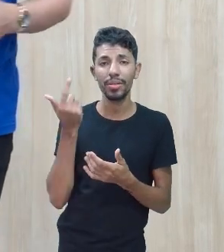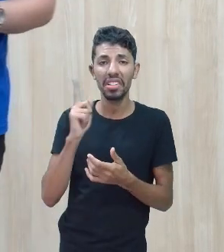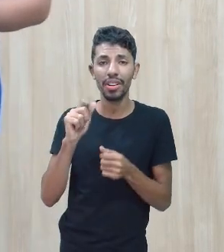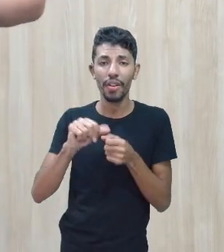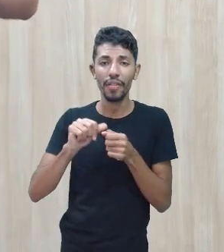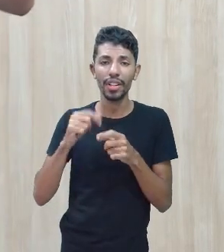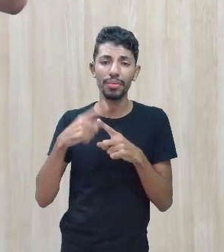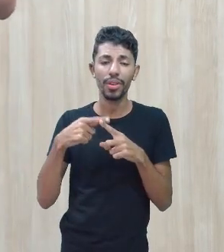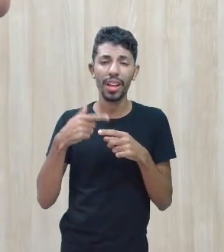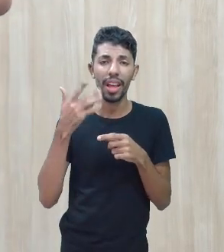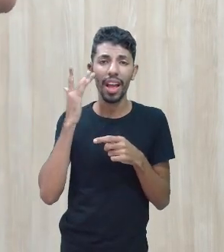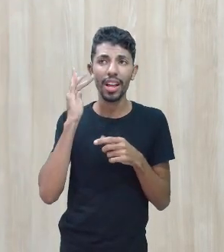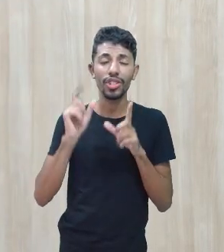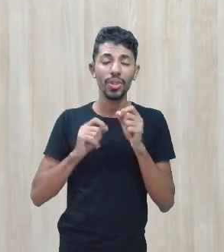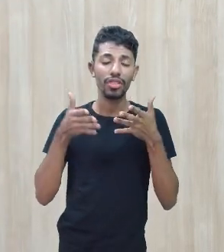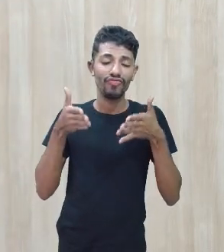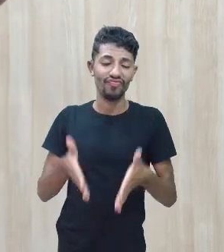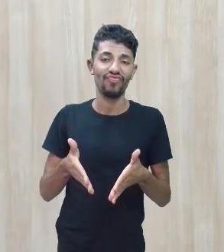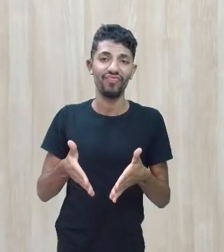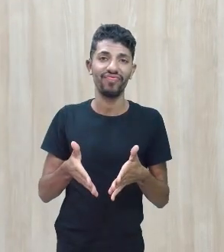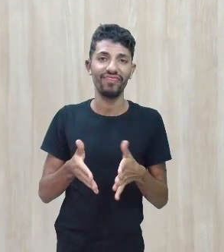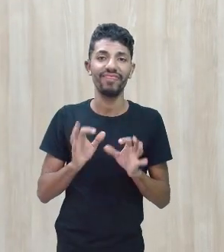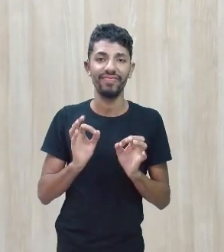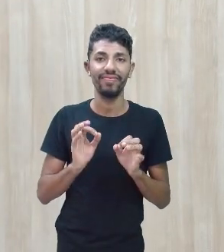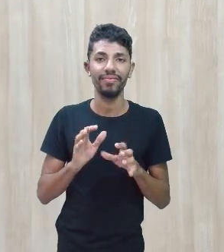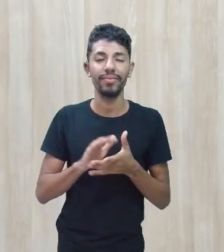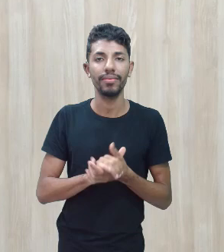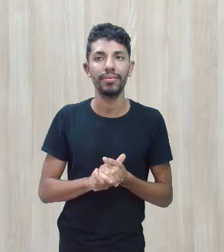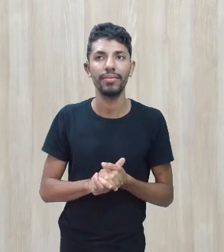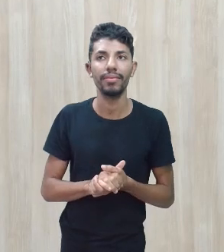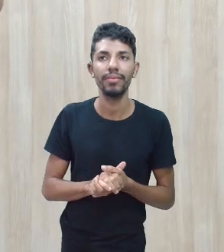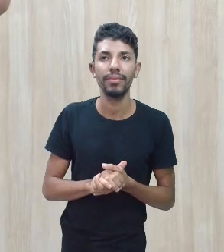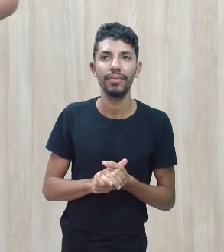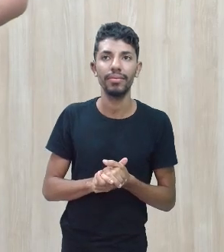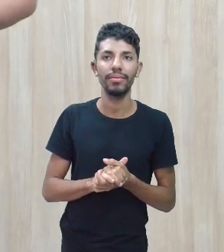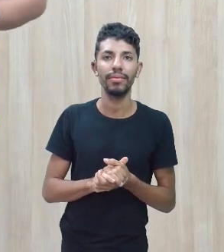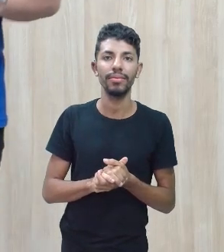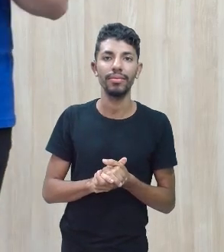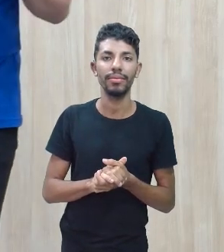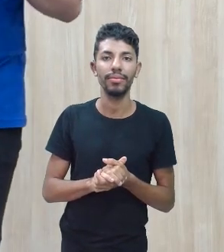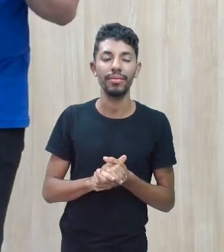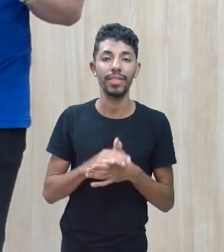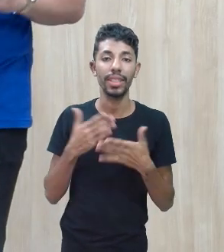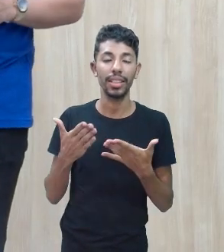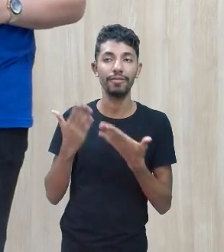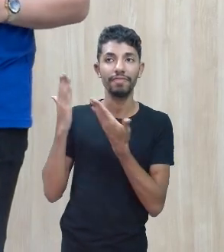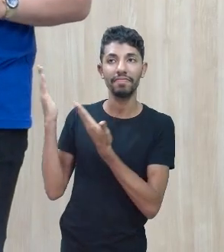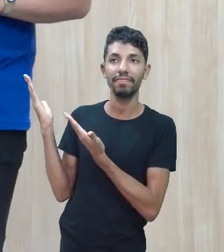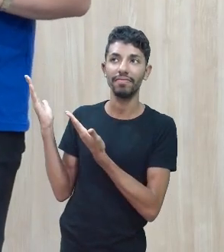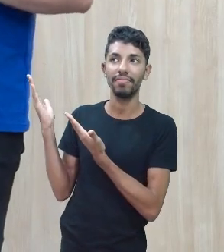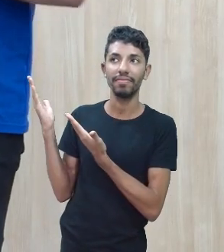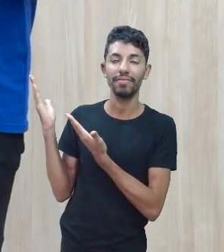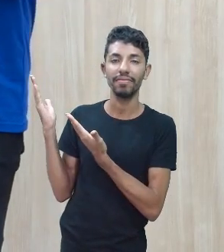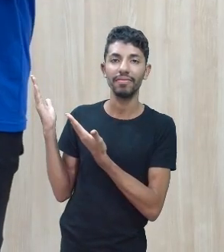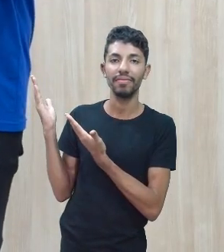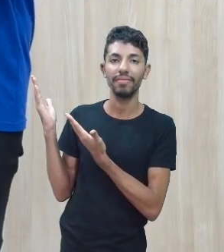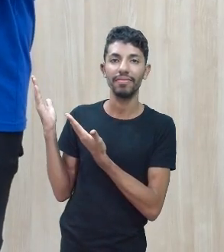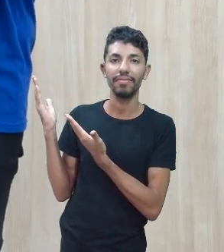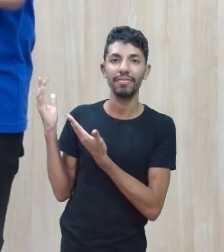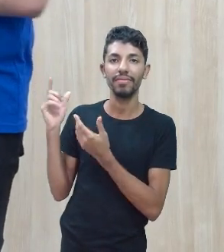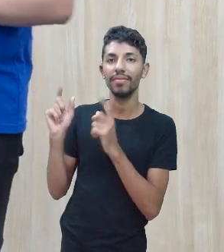chato, porque você joga ali a isca e o peixe vem a pegar, por aí vai, né? Então, é mais ou menos isso. E